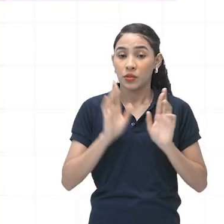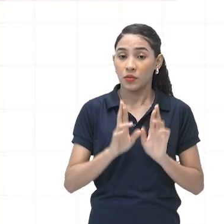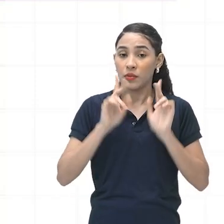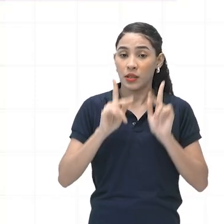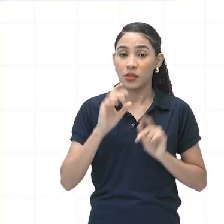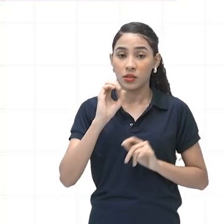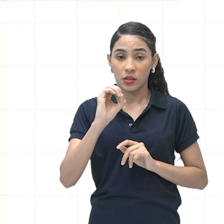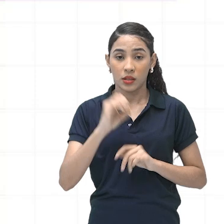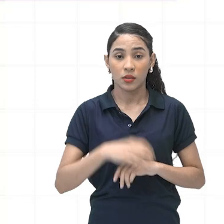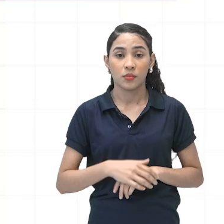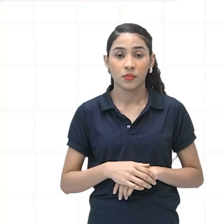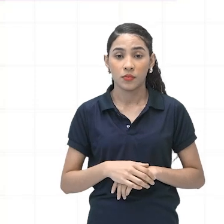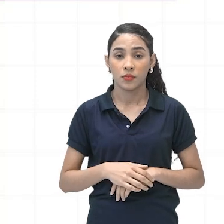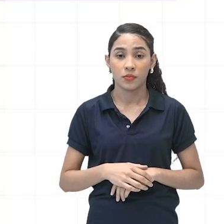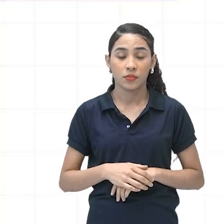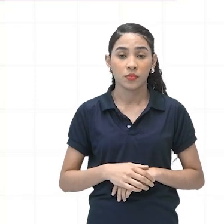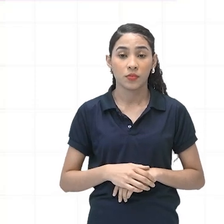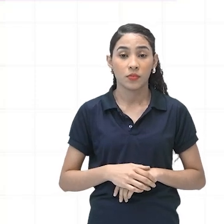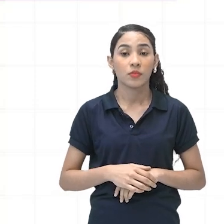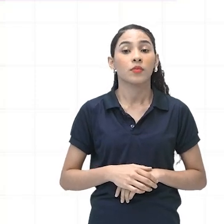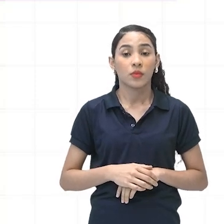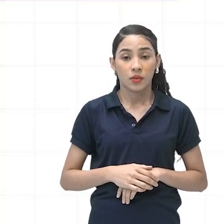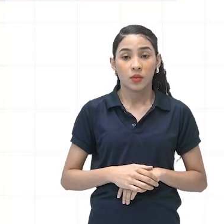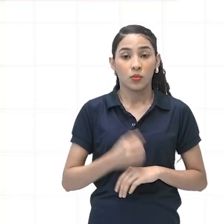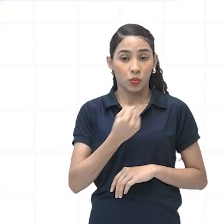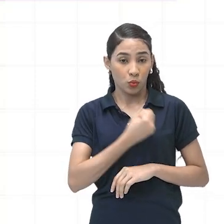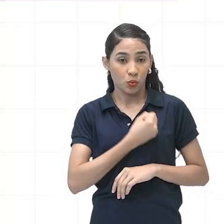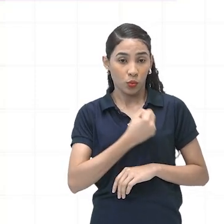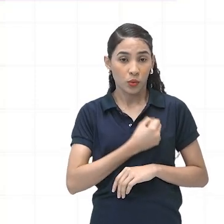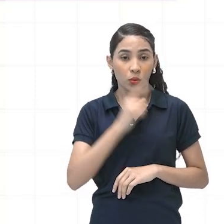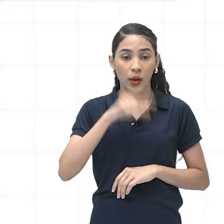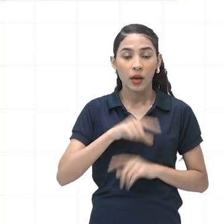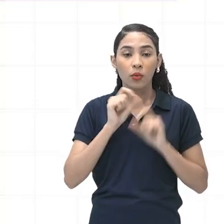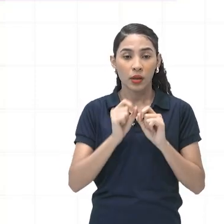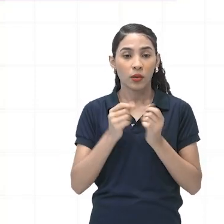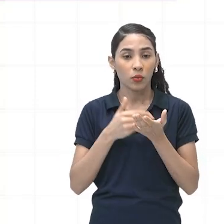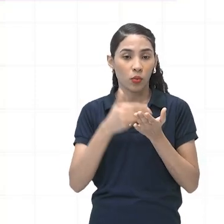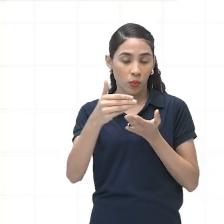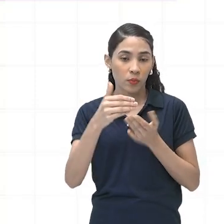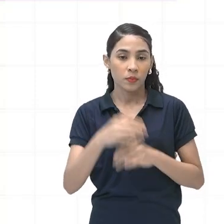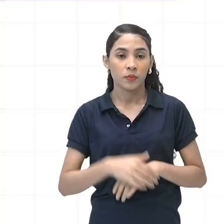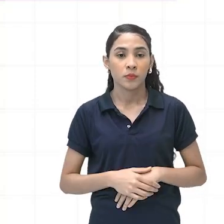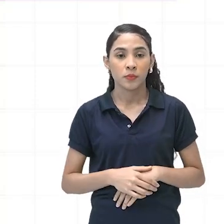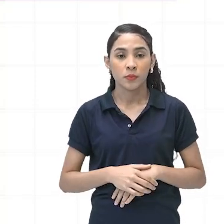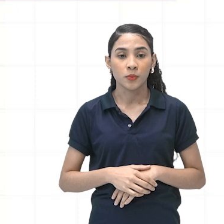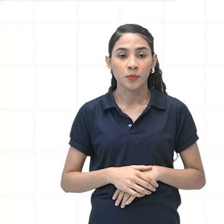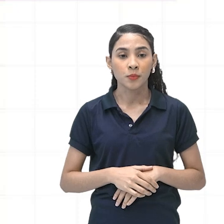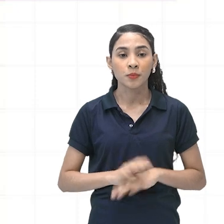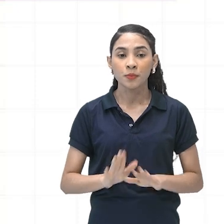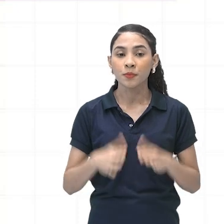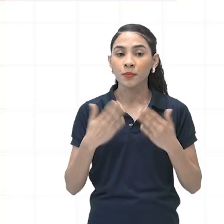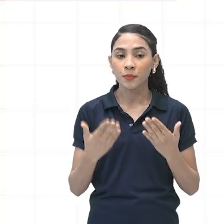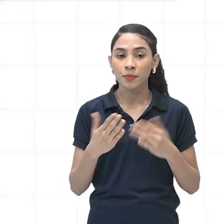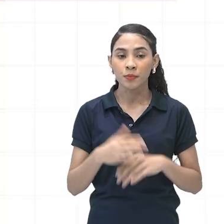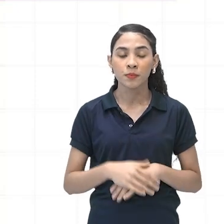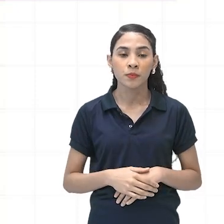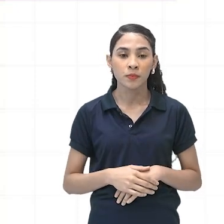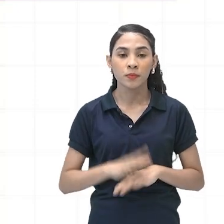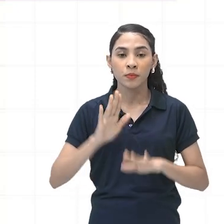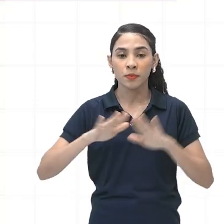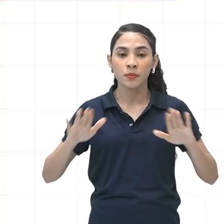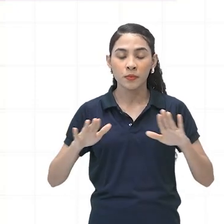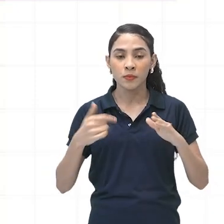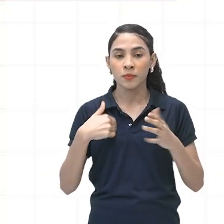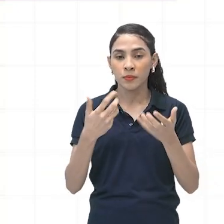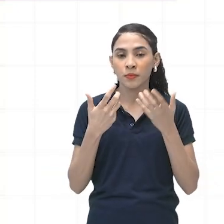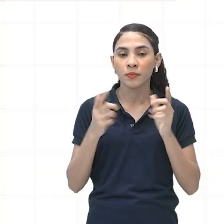não anula. O radical obtido é equivalente ao inicial. Então, às vezes